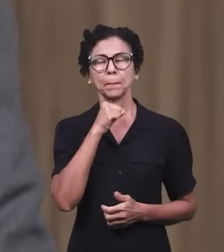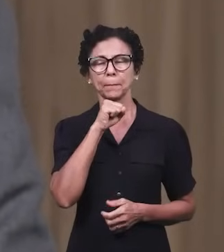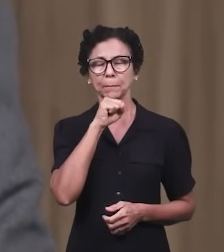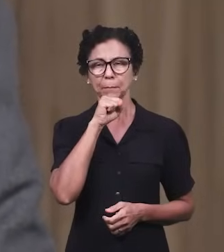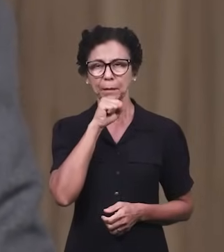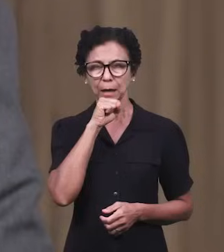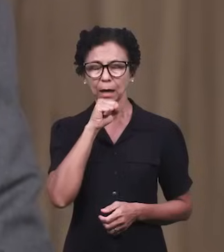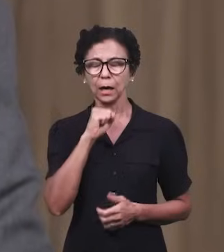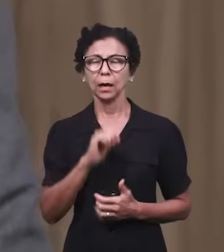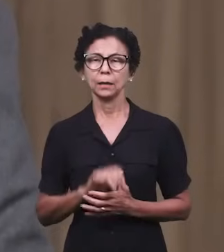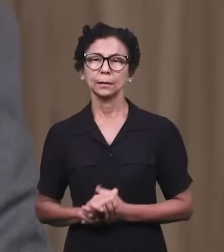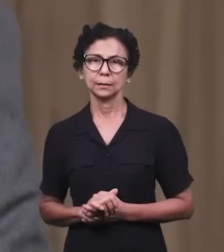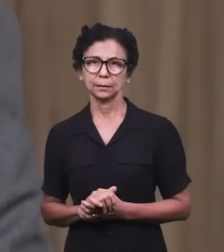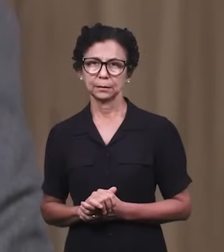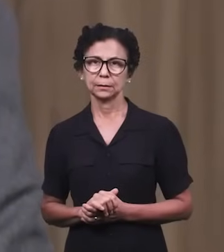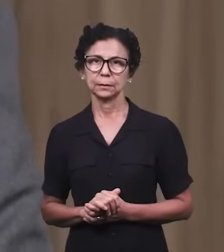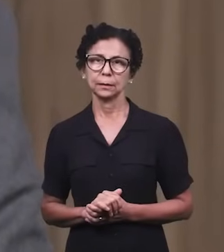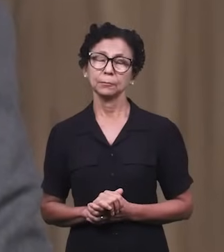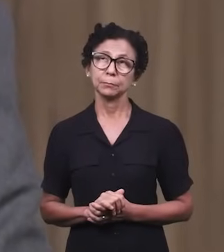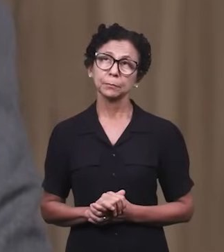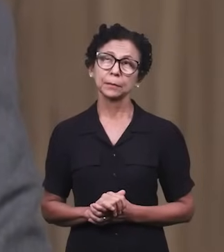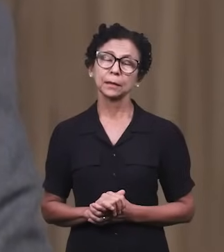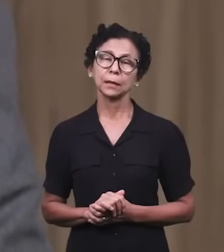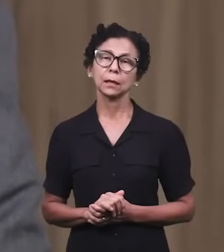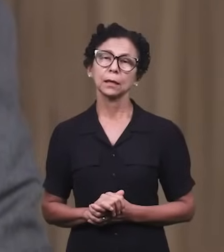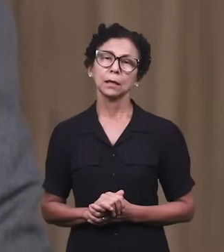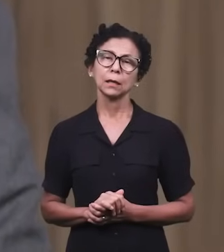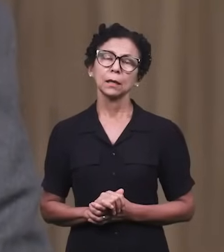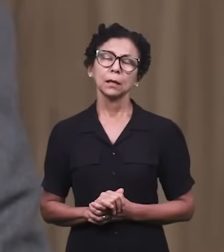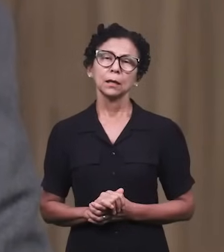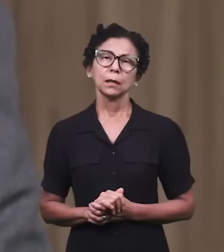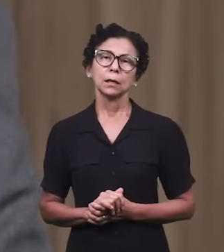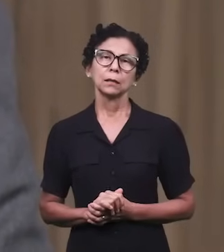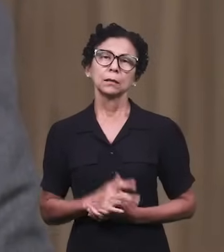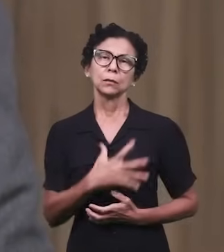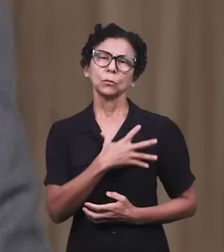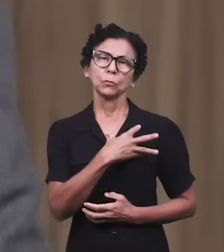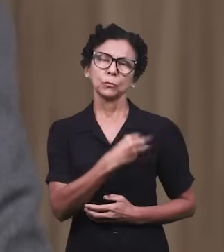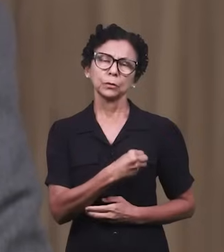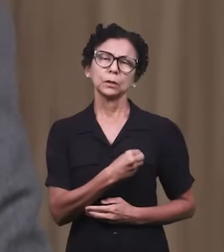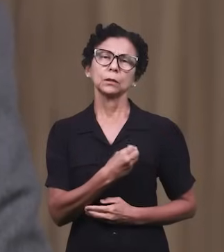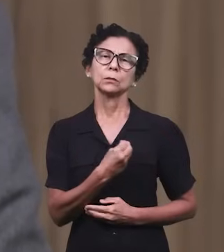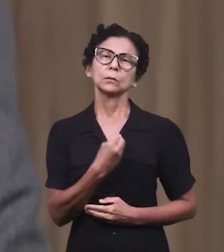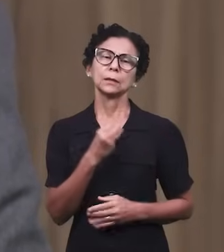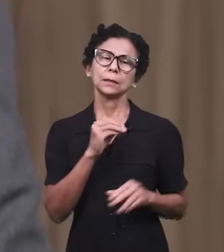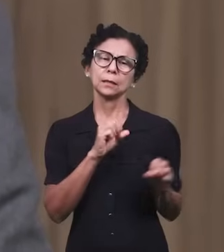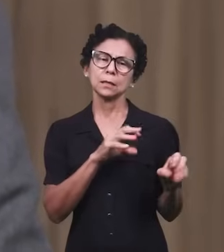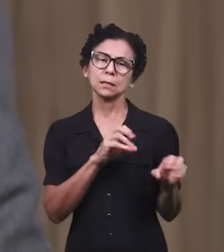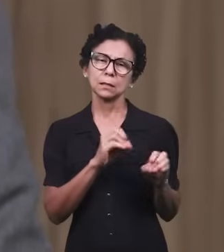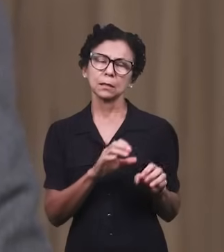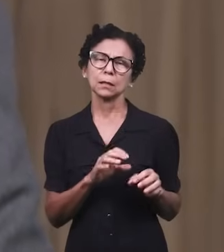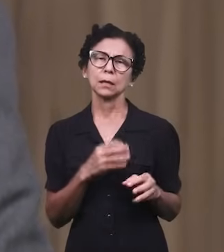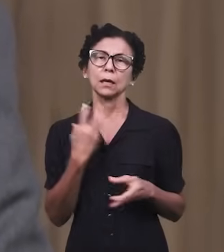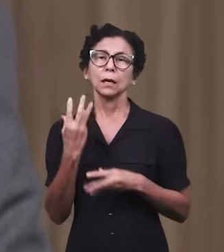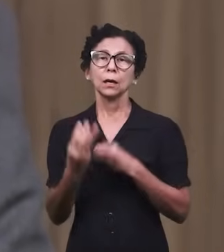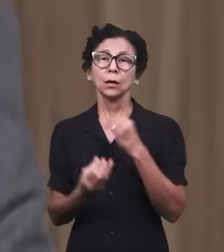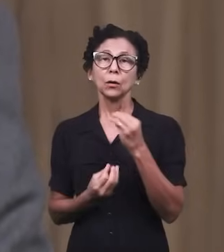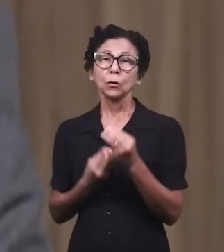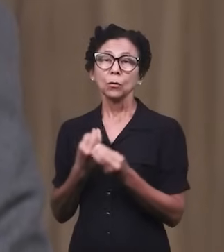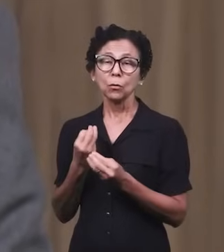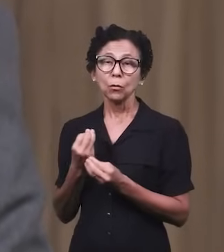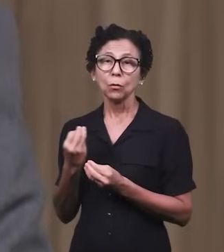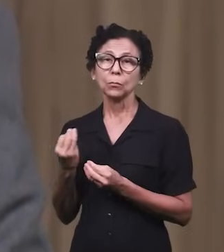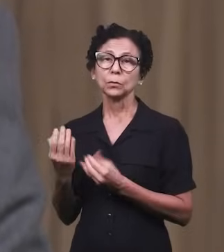né, criados na presença do Senhor, servindo ao Senhor, às vezes eles podem não ser entendidos